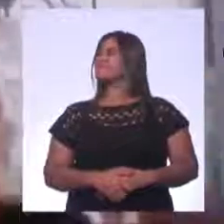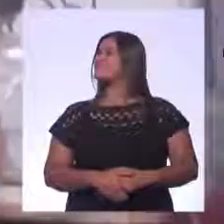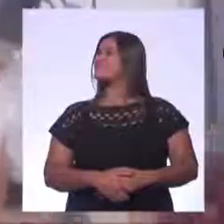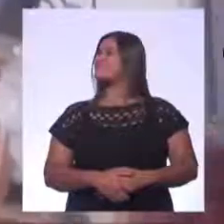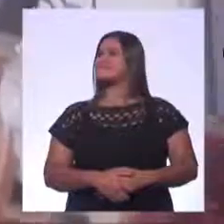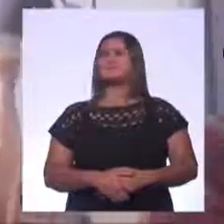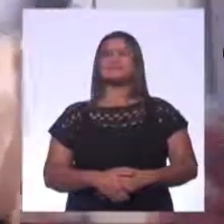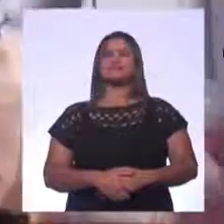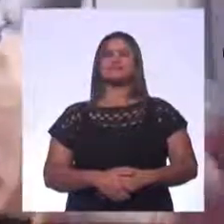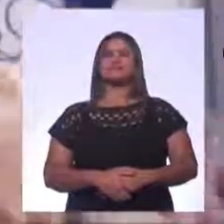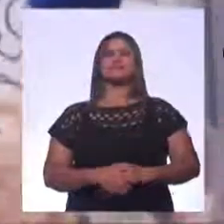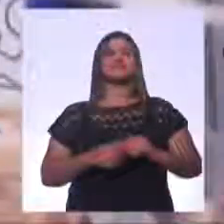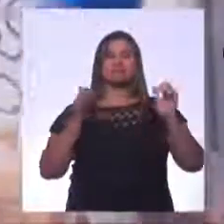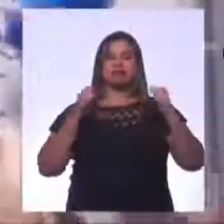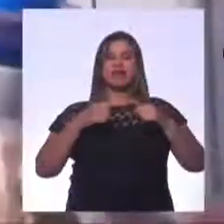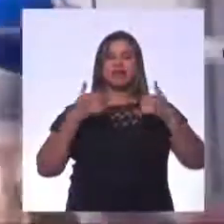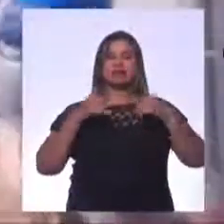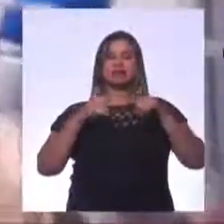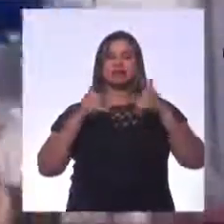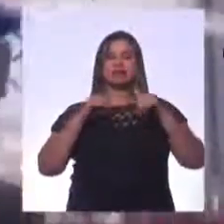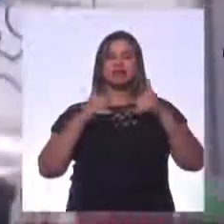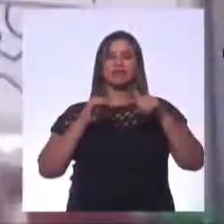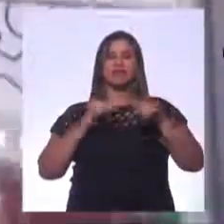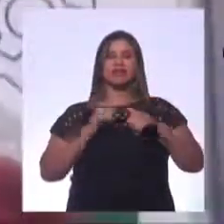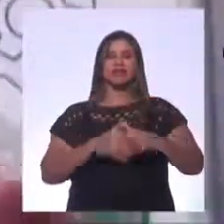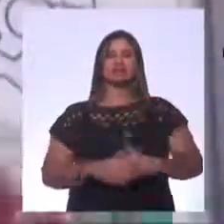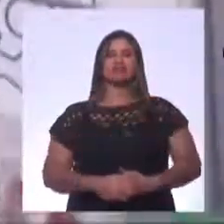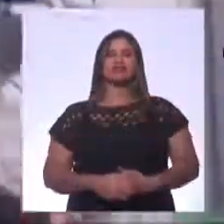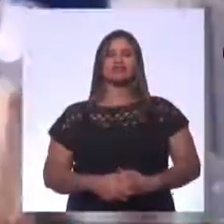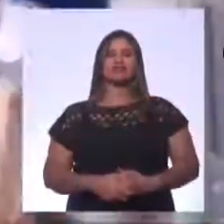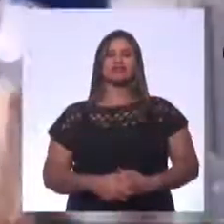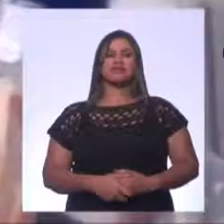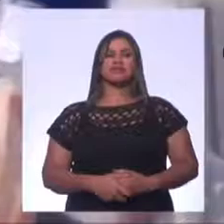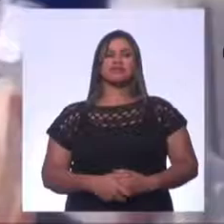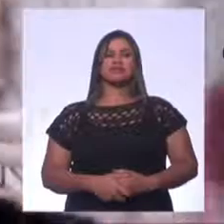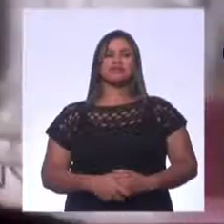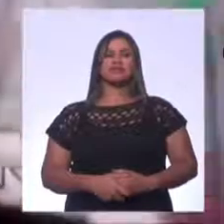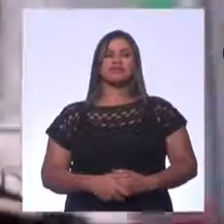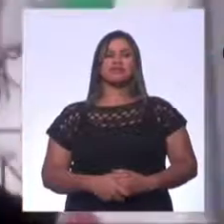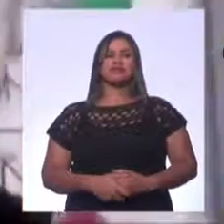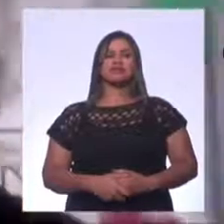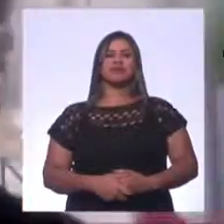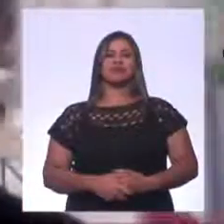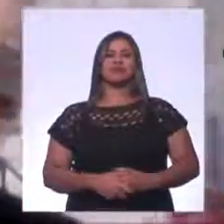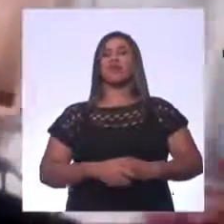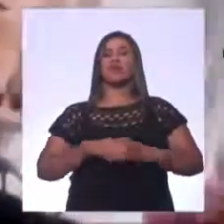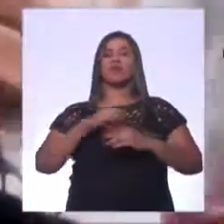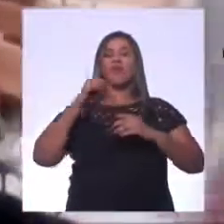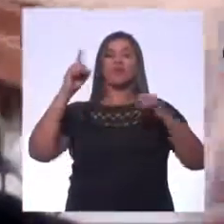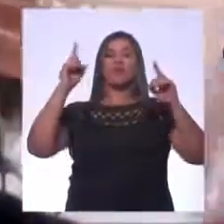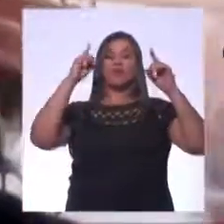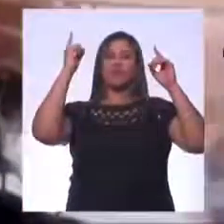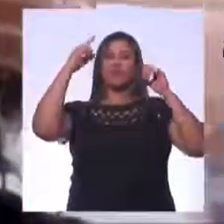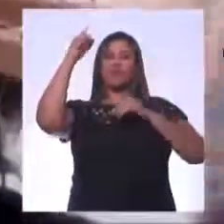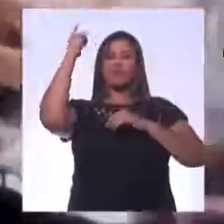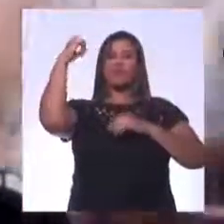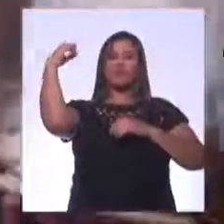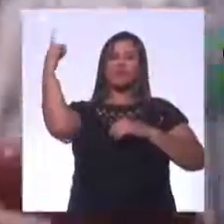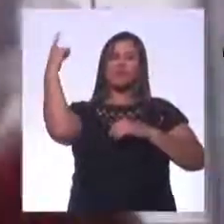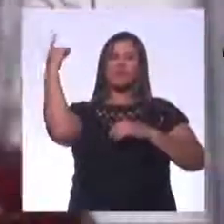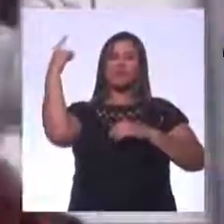Dá para usar um circuito elétrico simples como esse para fazer um helicóptero.